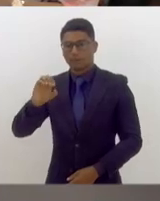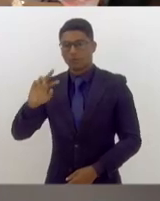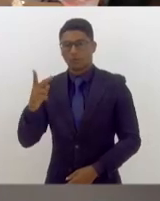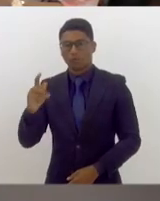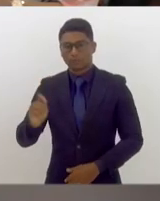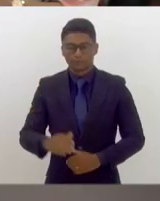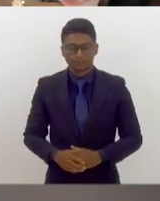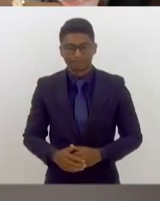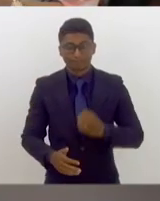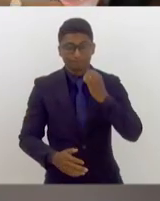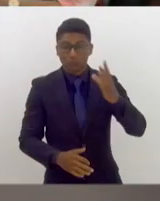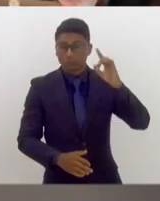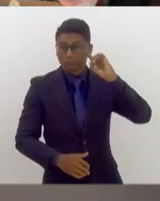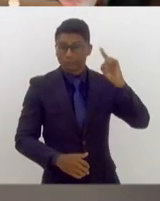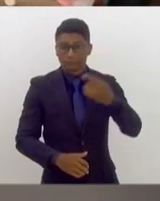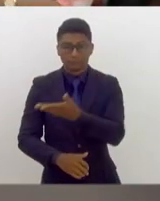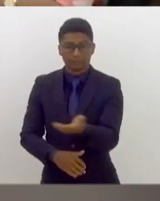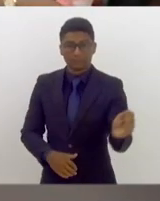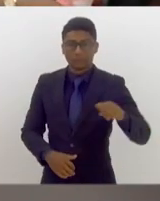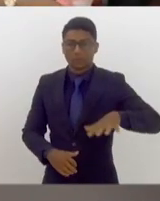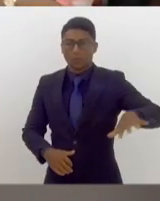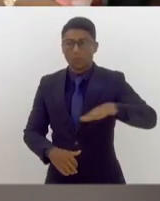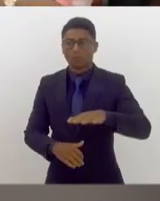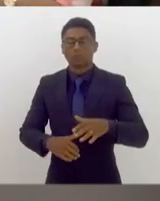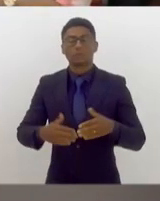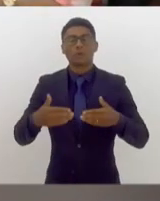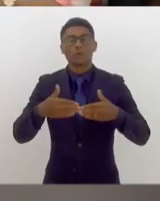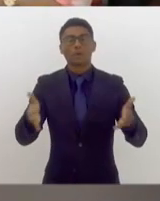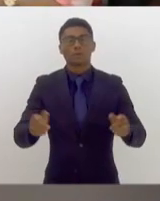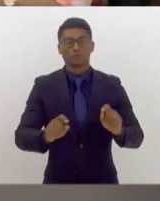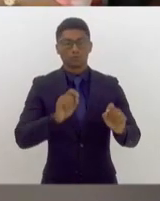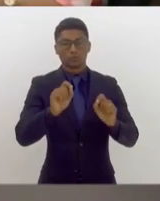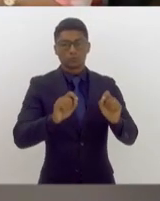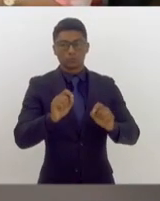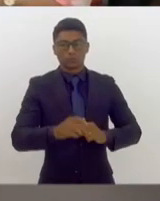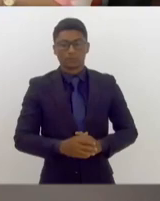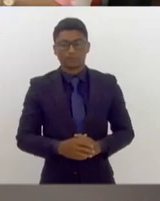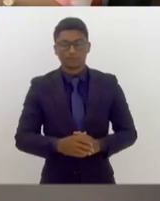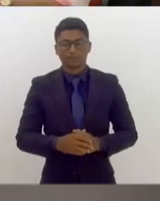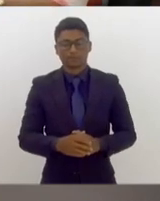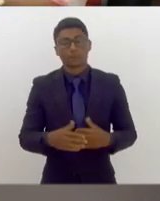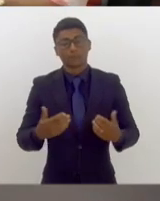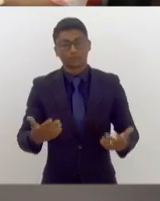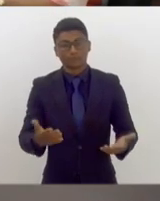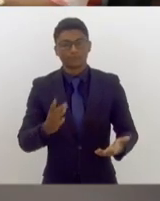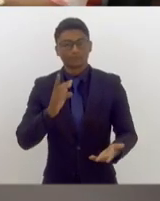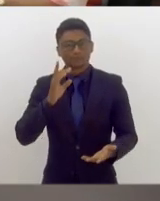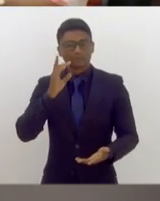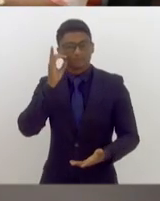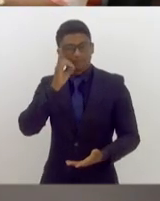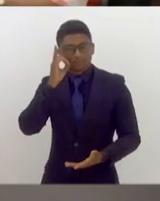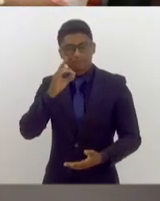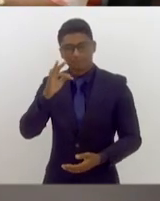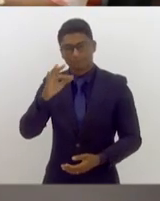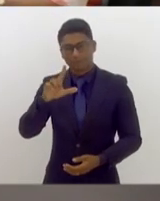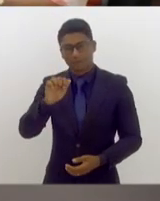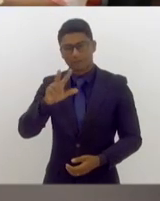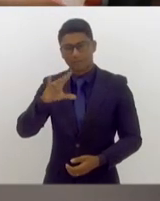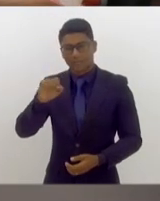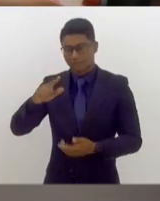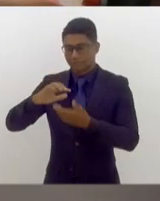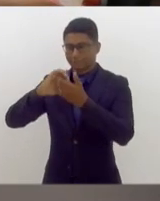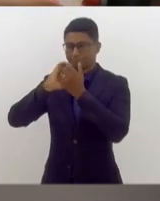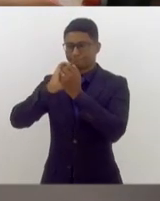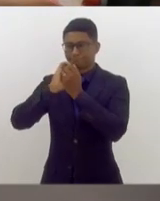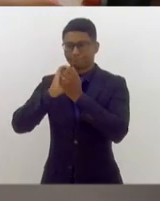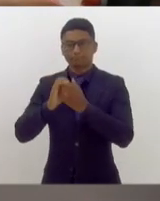dia a todas e todos. Eu quero inicialmente aqui saudar o deputado Flávio Serafini, fazer o meu registro aqui